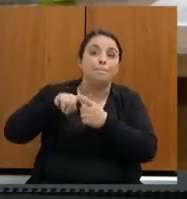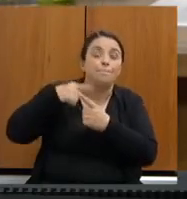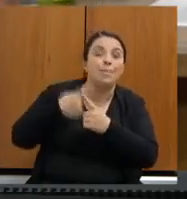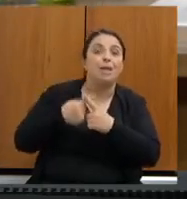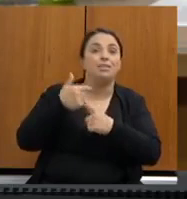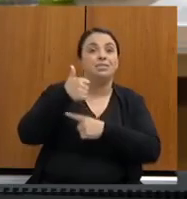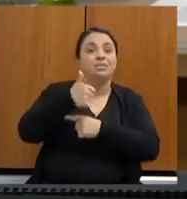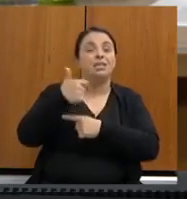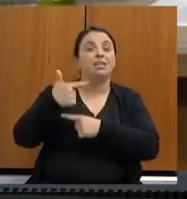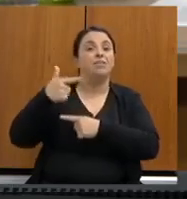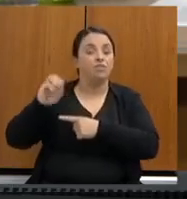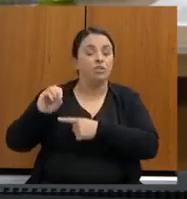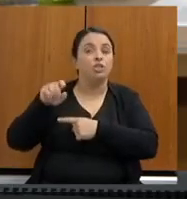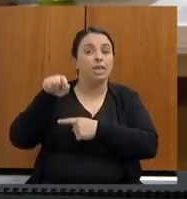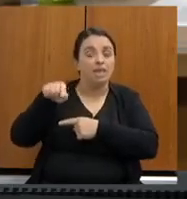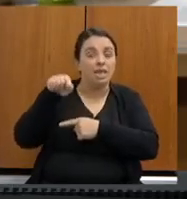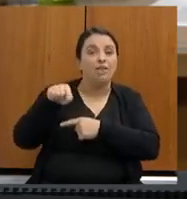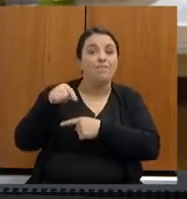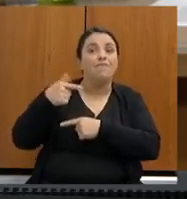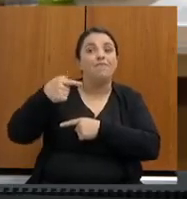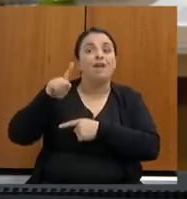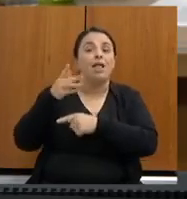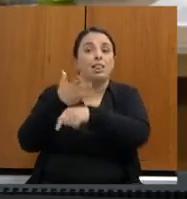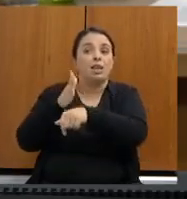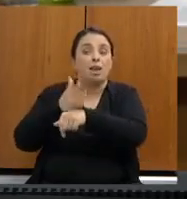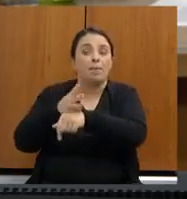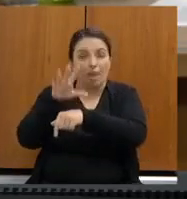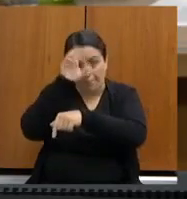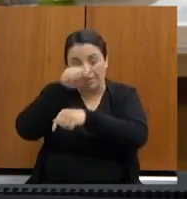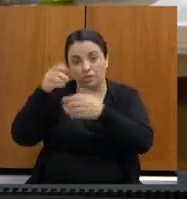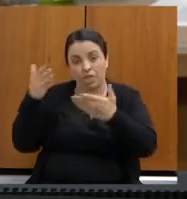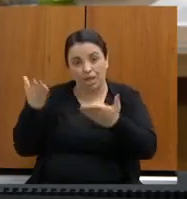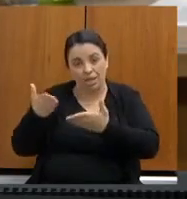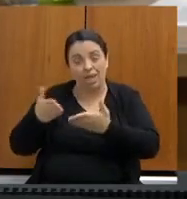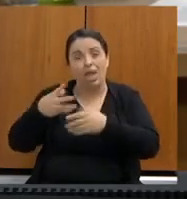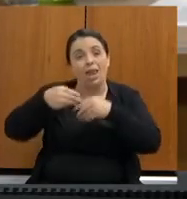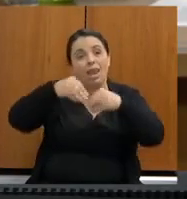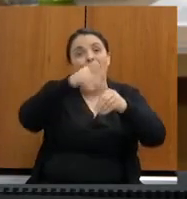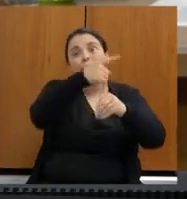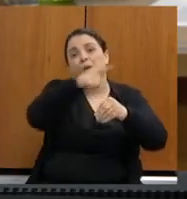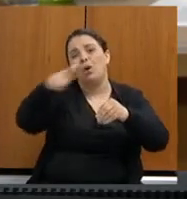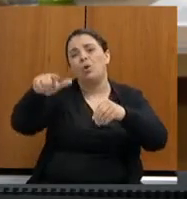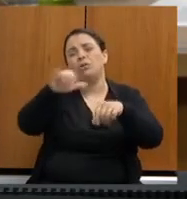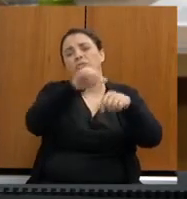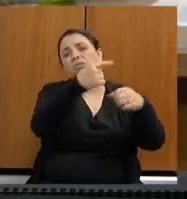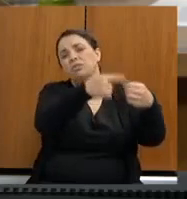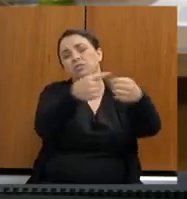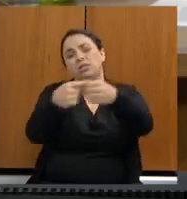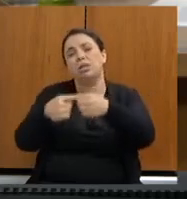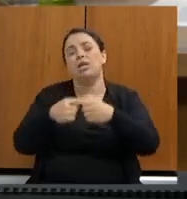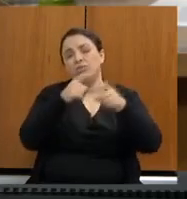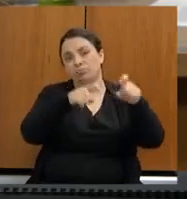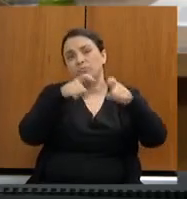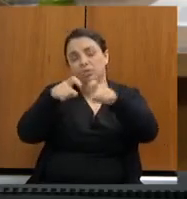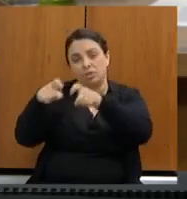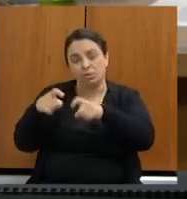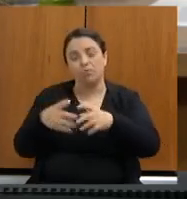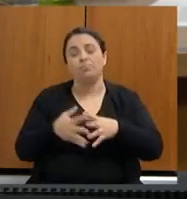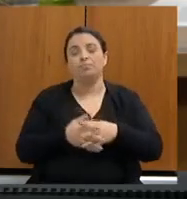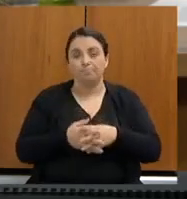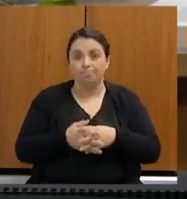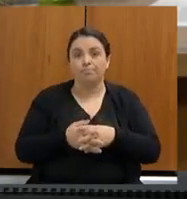são os multiplicadores mas veja bem de 38 mil policiais militares nós temos 32.500 que